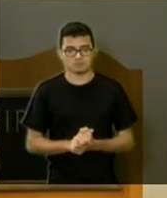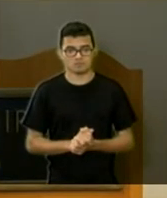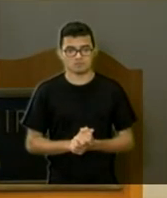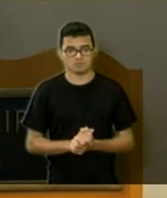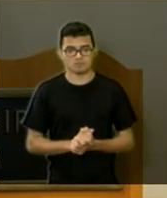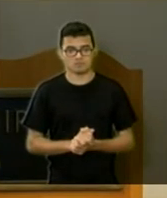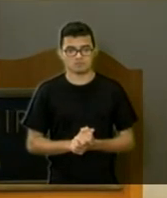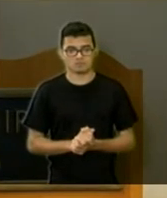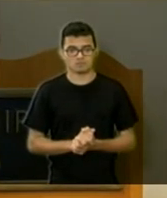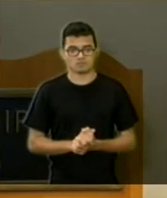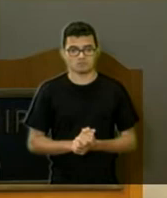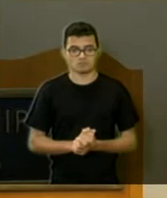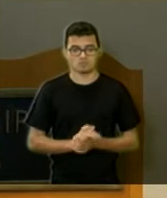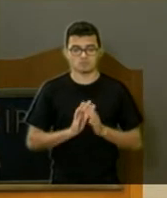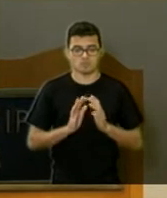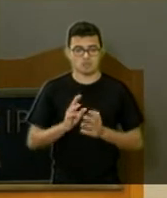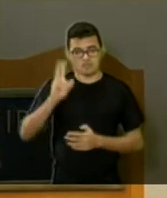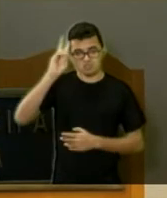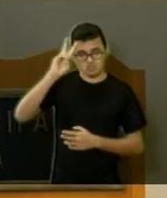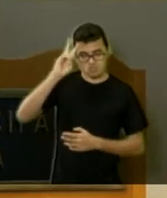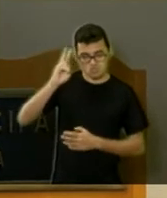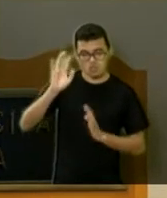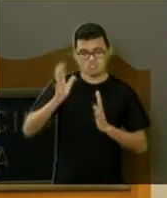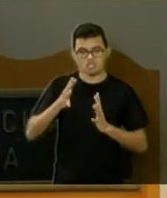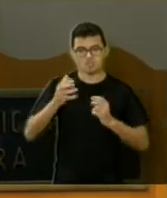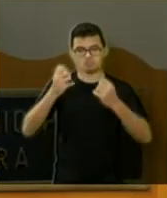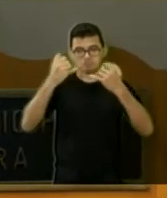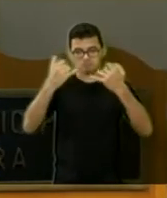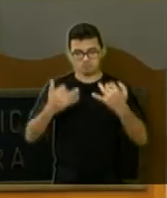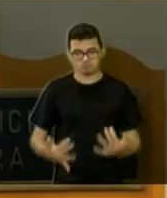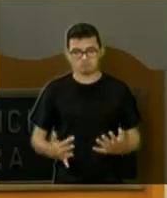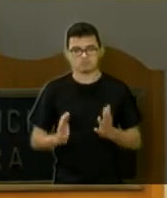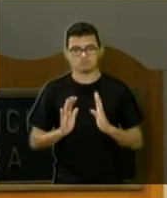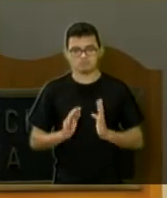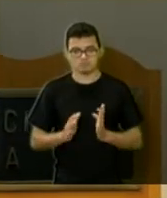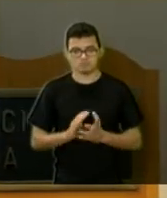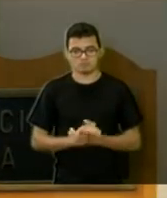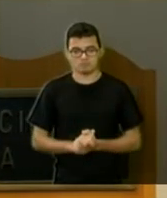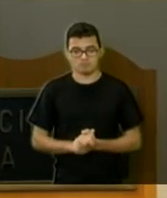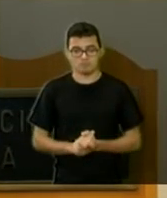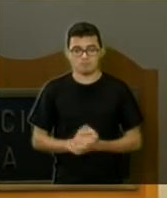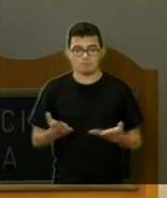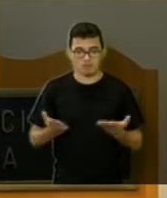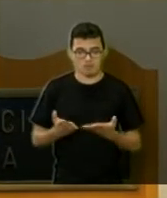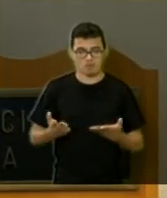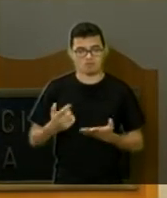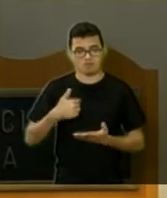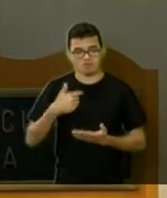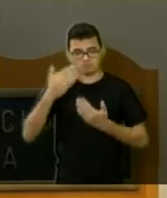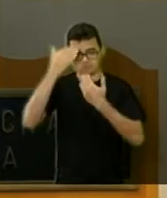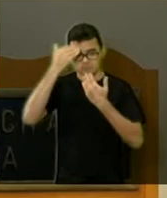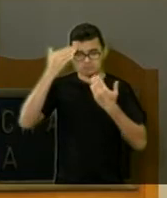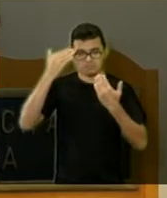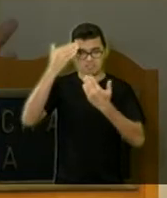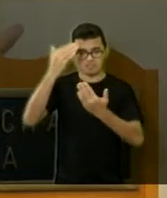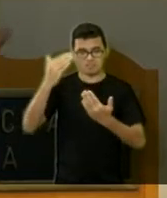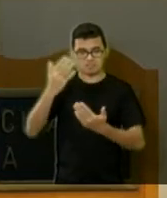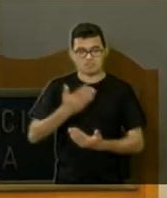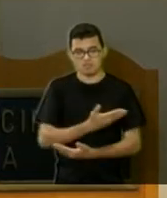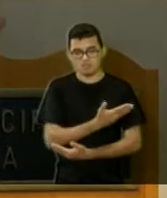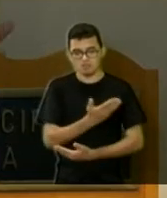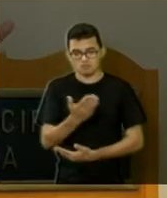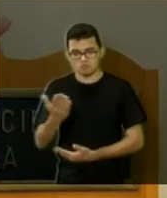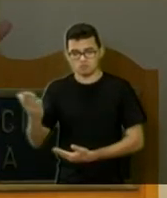A história já está contada, né? Então, resta para mim agradecer a todas